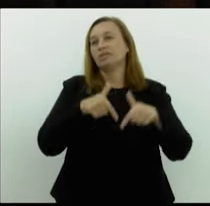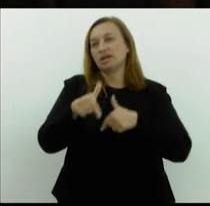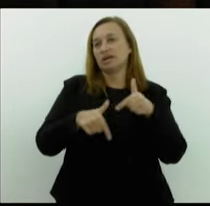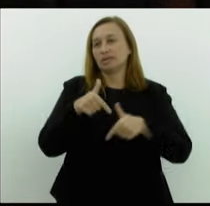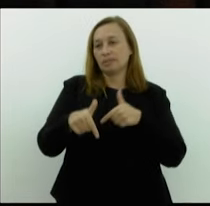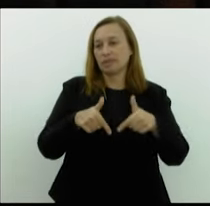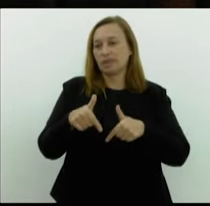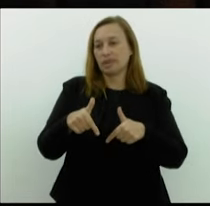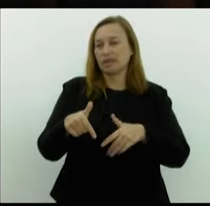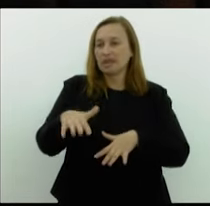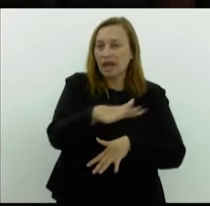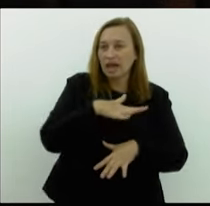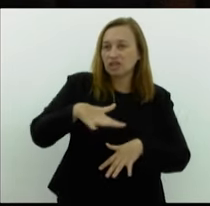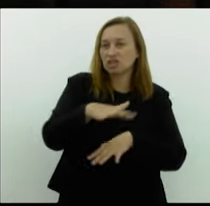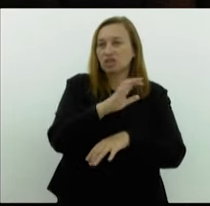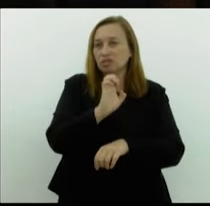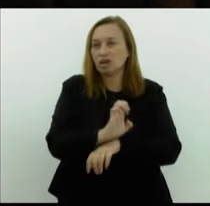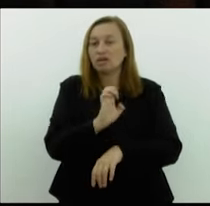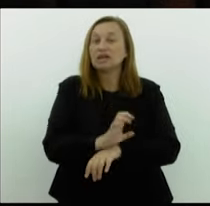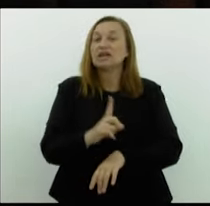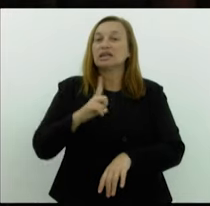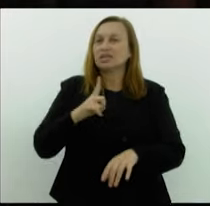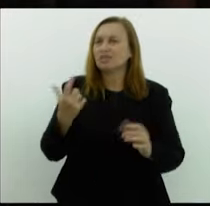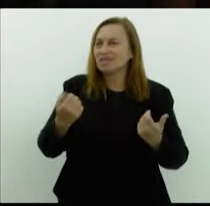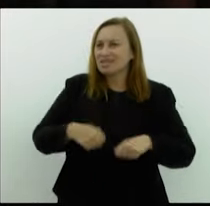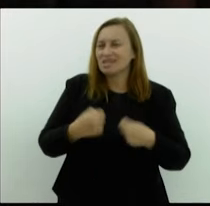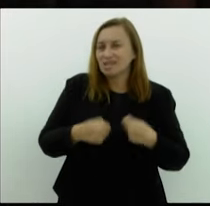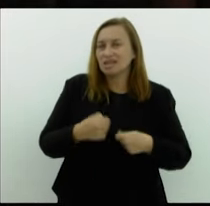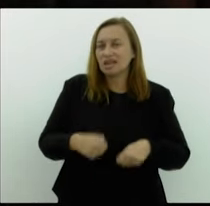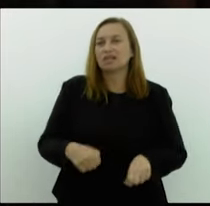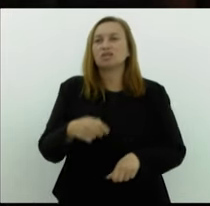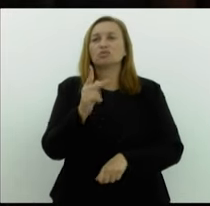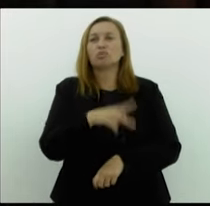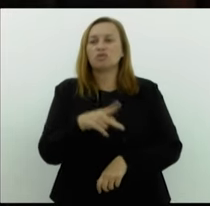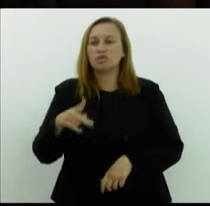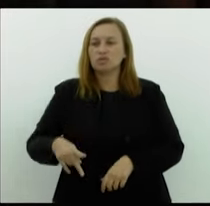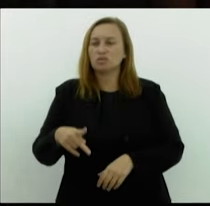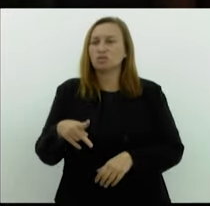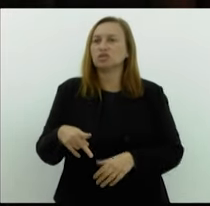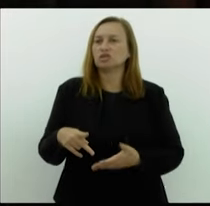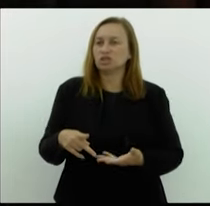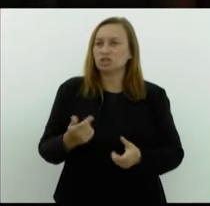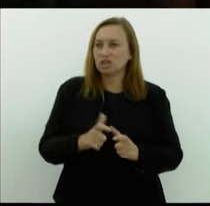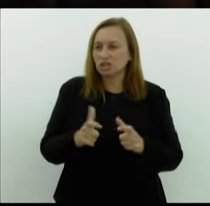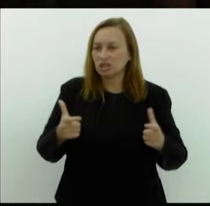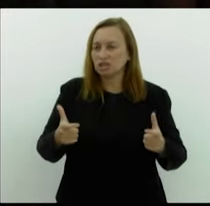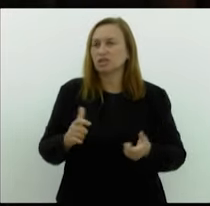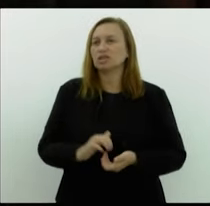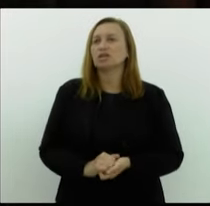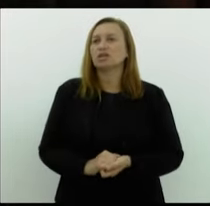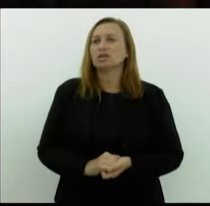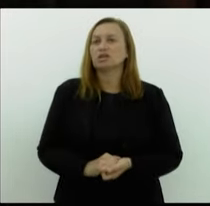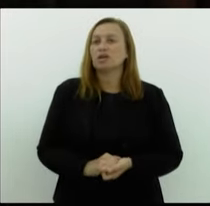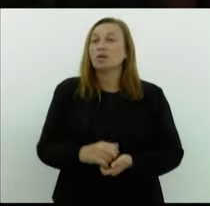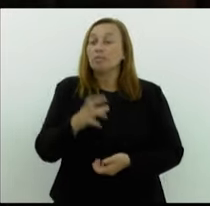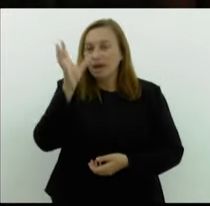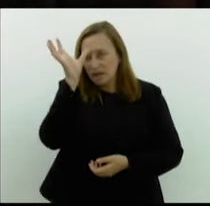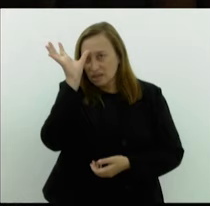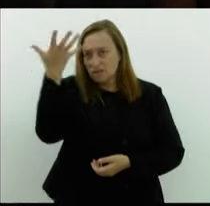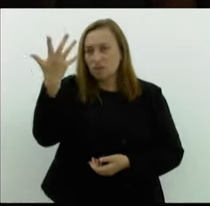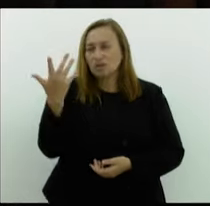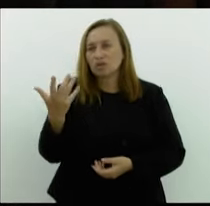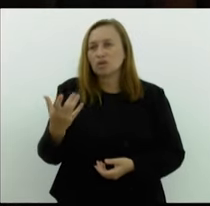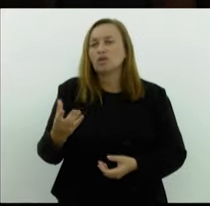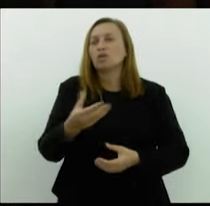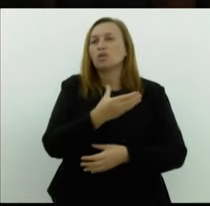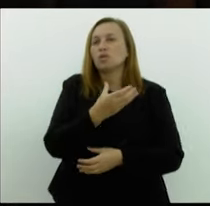Janeiro tem hoje uma carência crônica de professores estruturante, que para ser resolvido, o governo